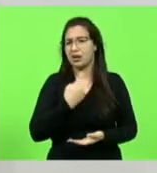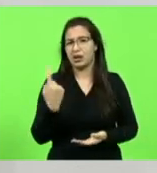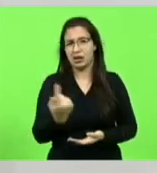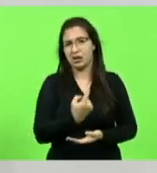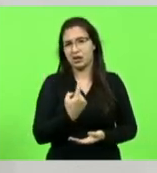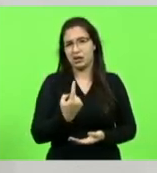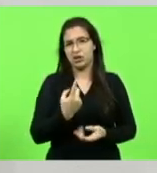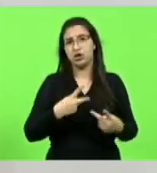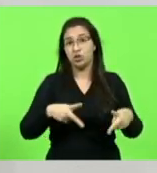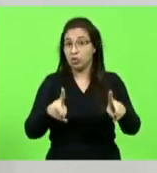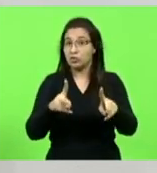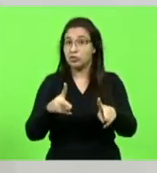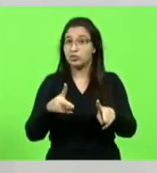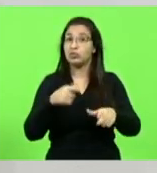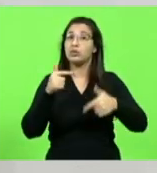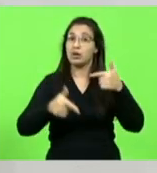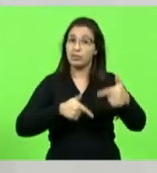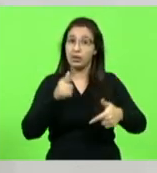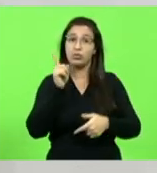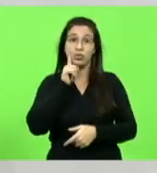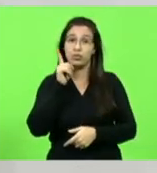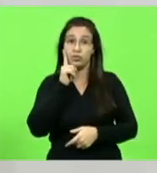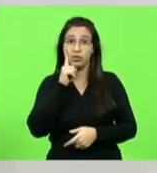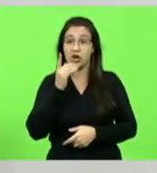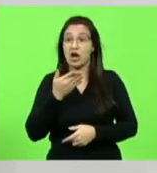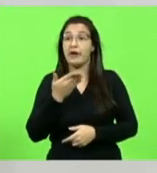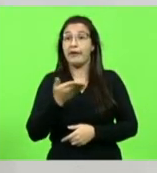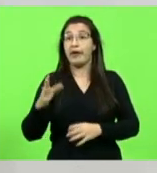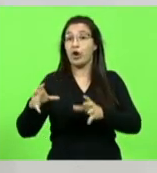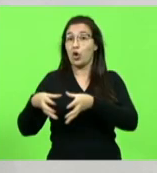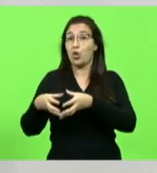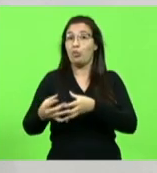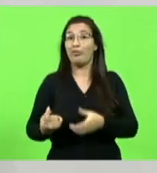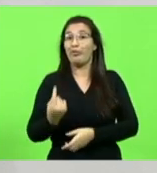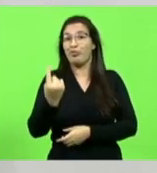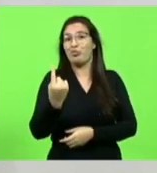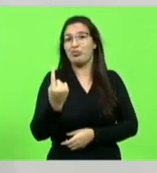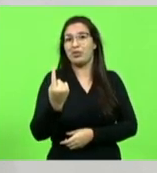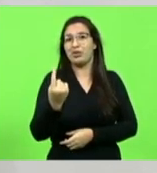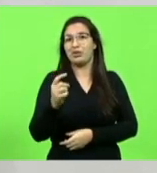Mas eles, a única categoria que